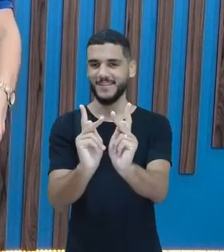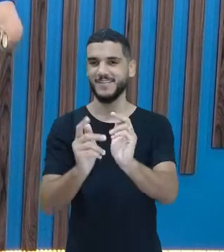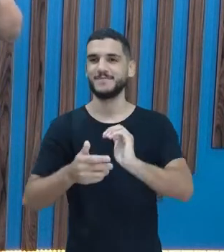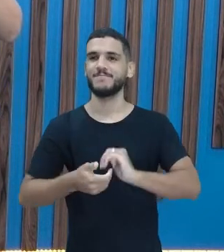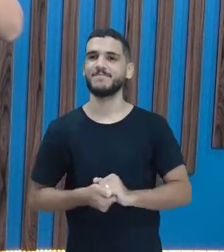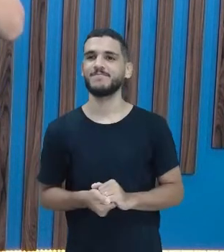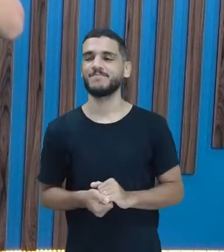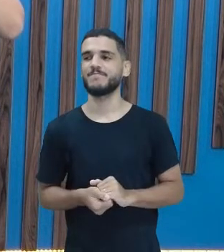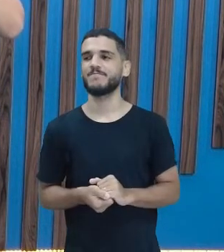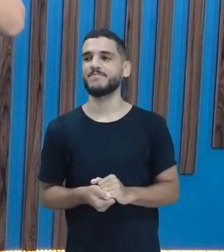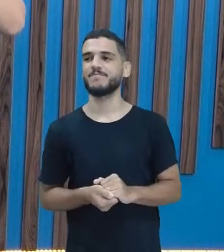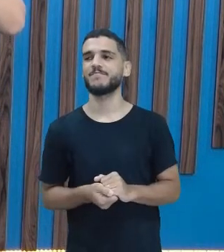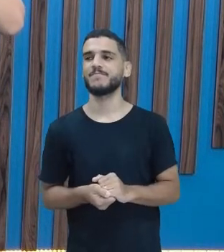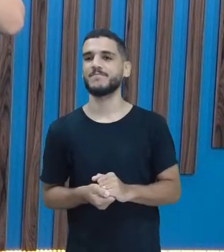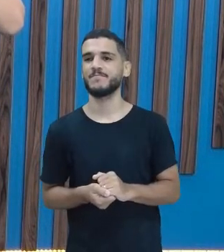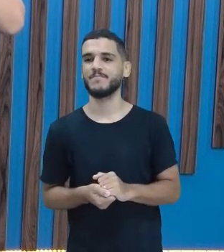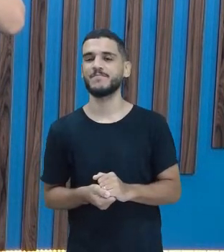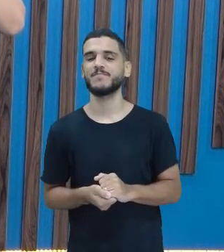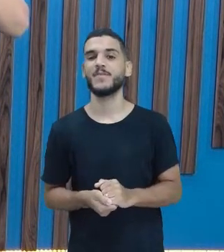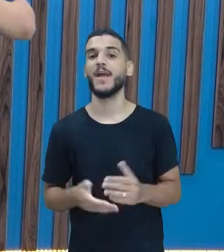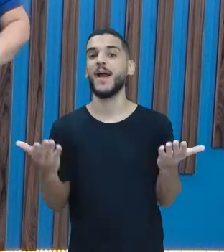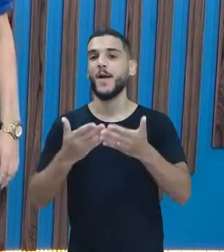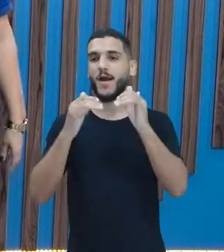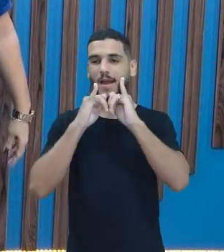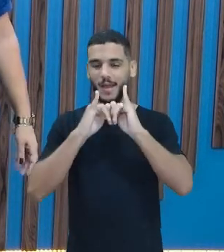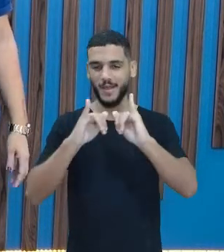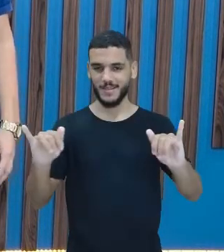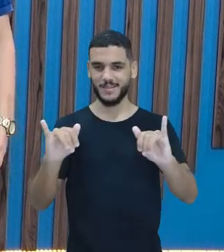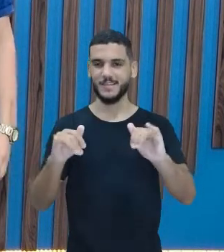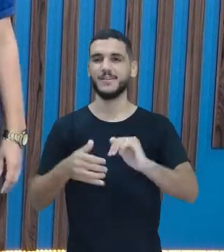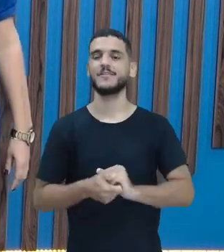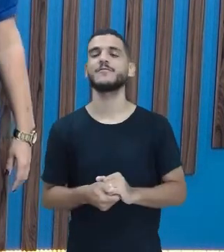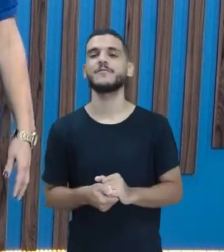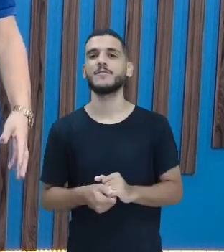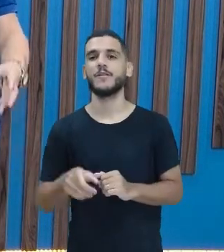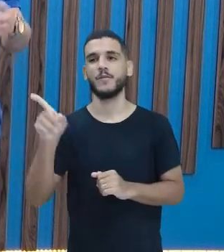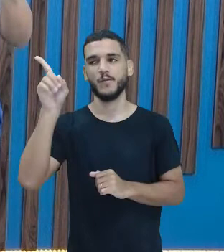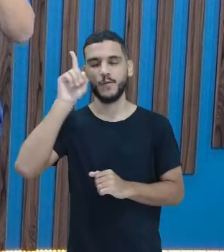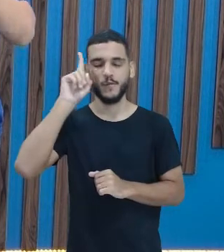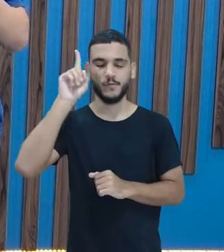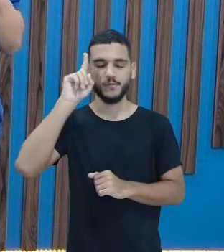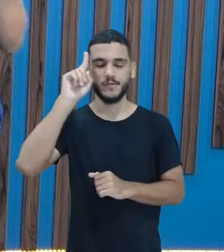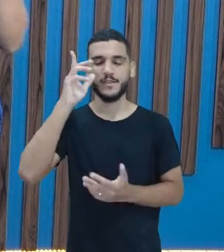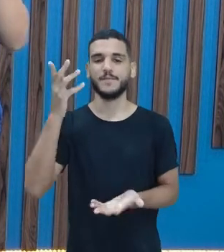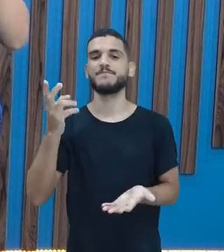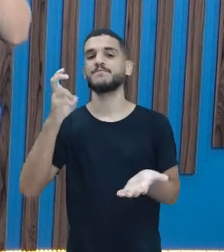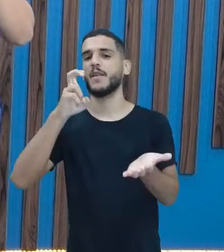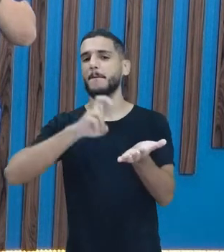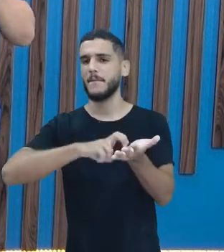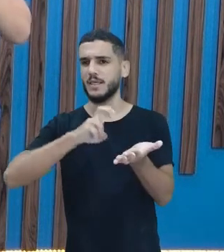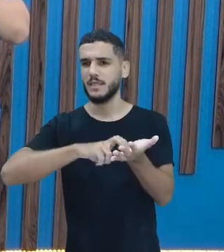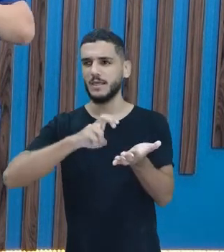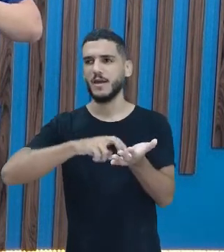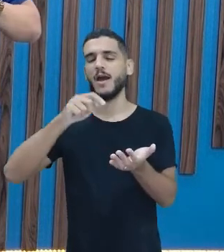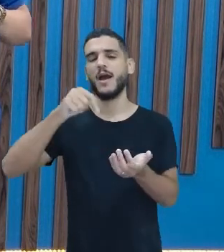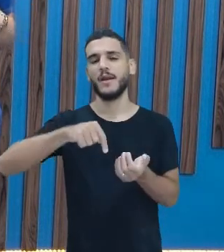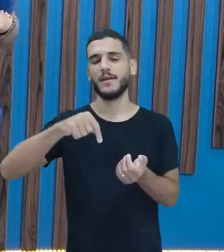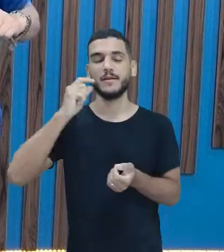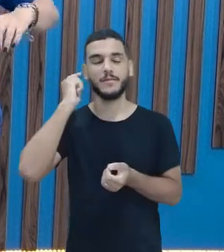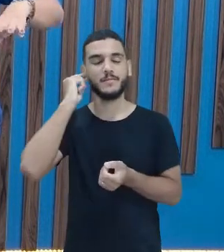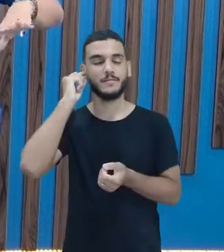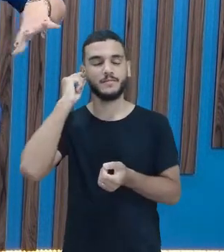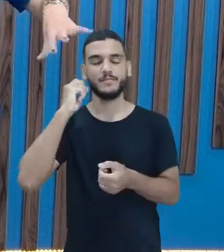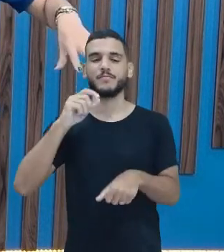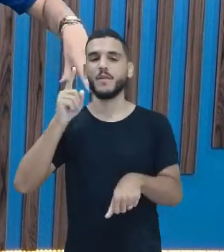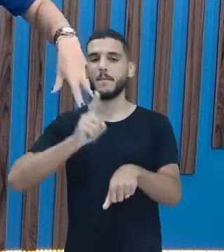Mas vamos para os nossos recadinhos diários. Todas as manhãs, a gente está aqui na nossa hora de estudo, que